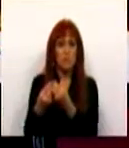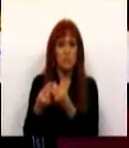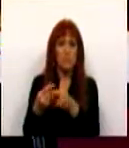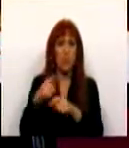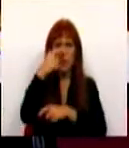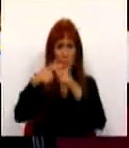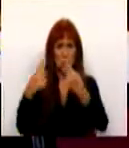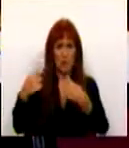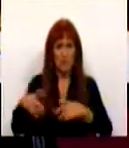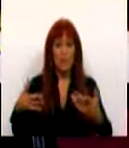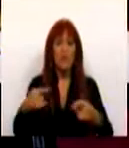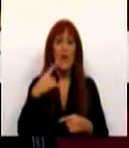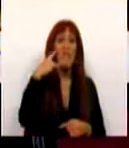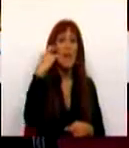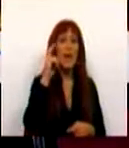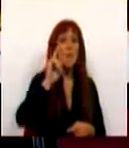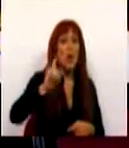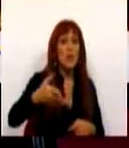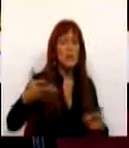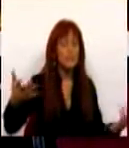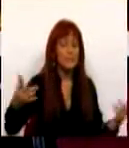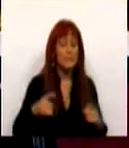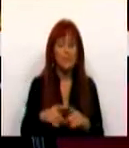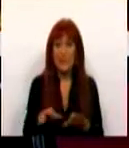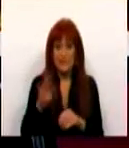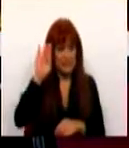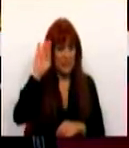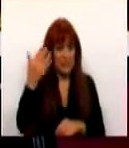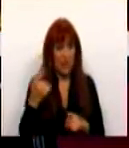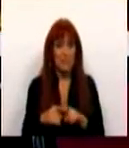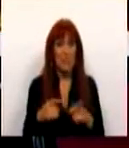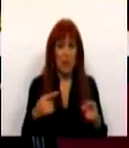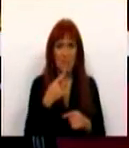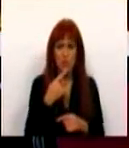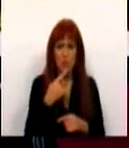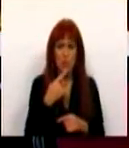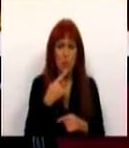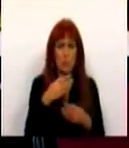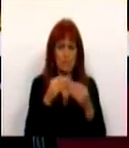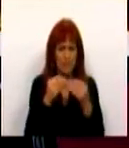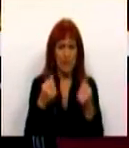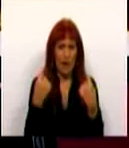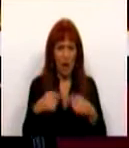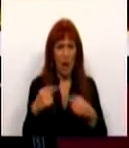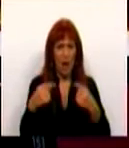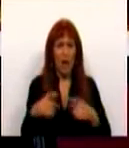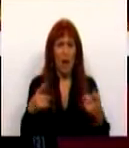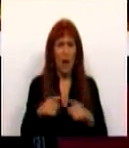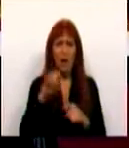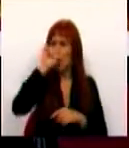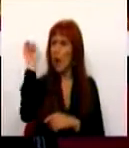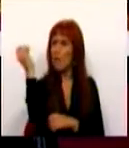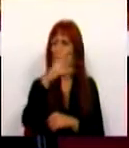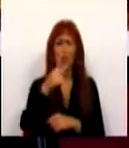as populações, e verificamos que, como sabe, há bastante matéria